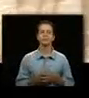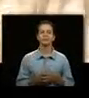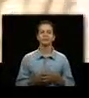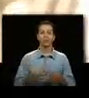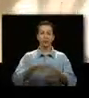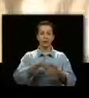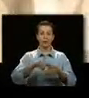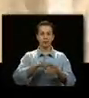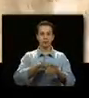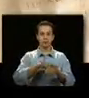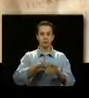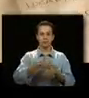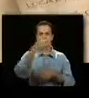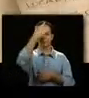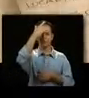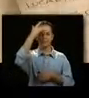Raça: